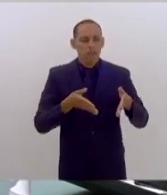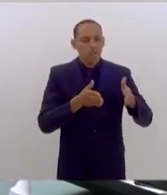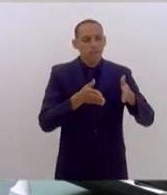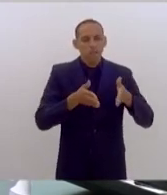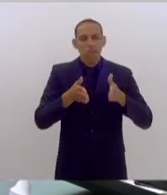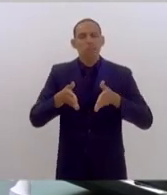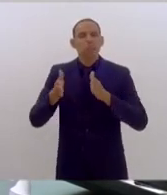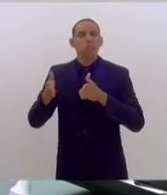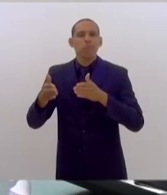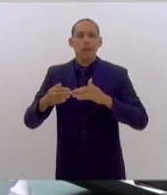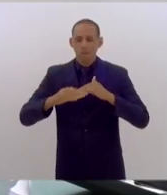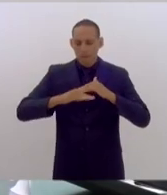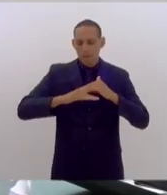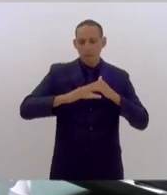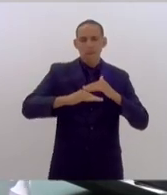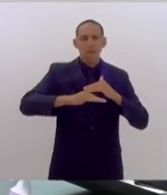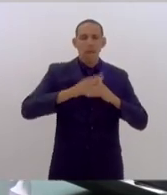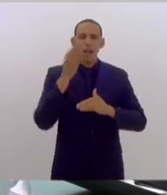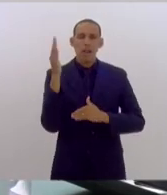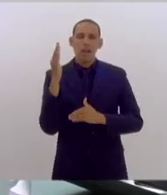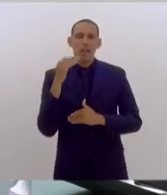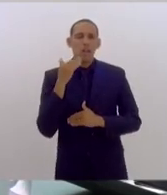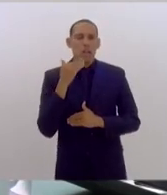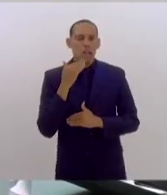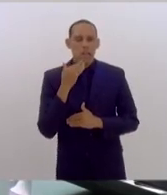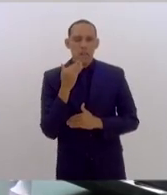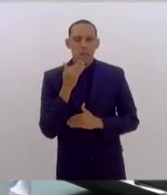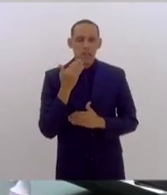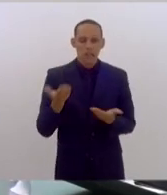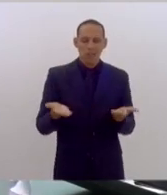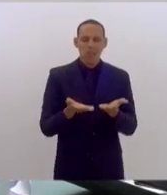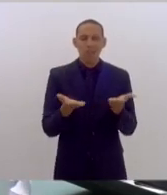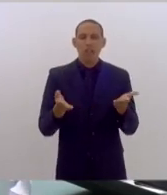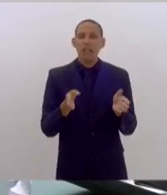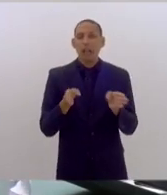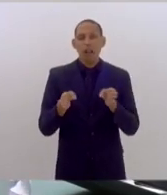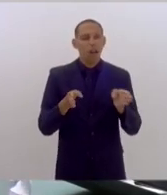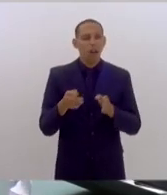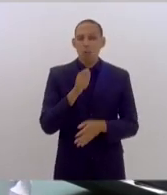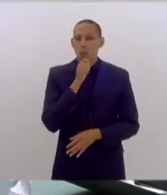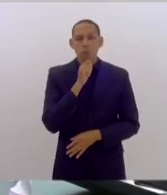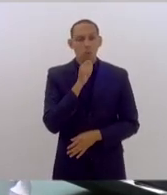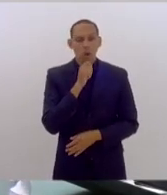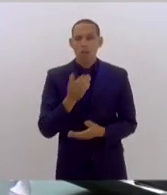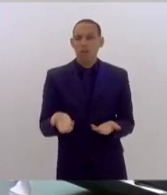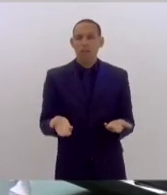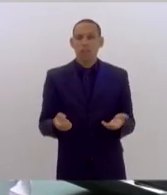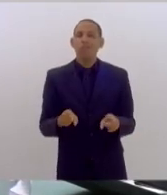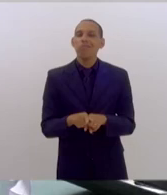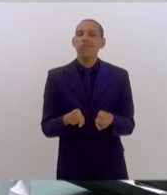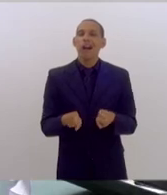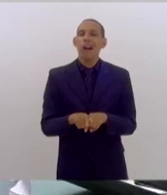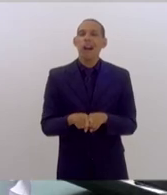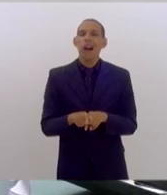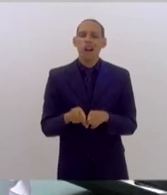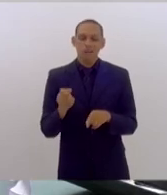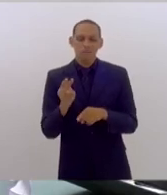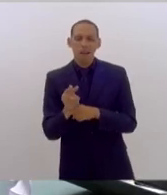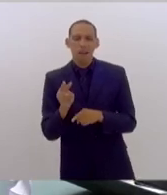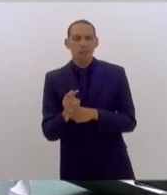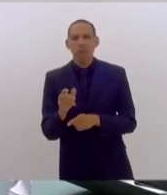nós contratamos um estão em péssimas condições em vários hóspedes e falta de acessibilidade em falta de manutenção